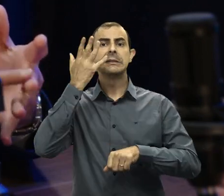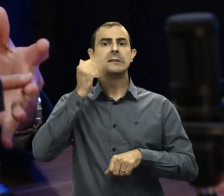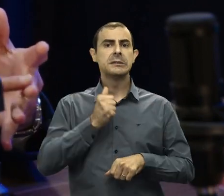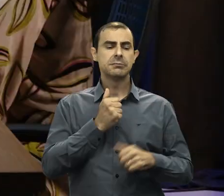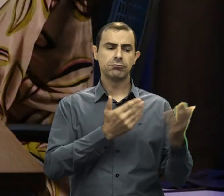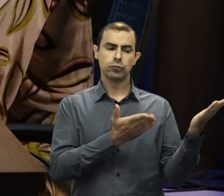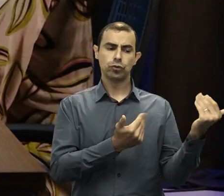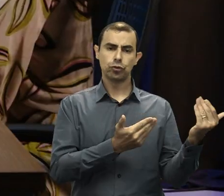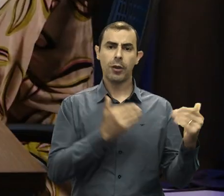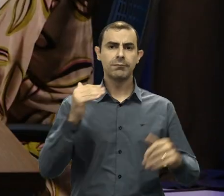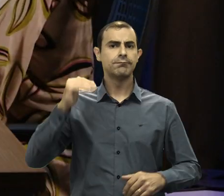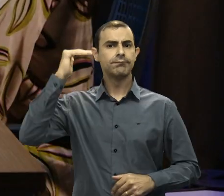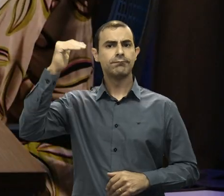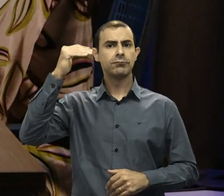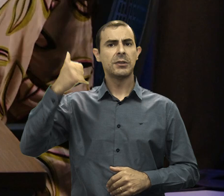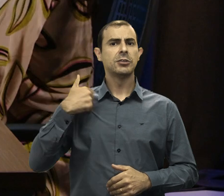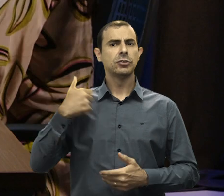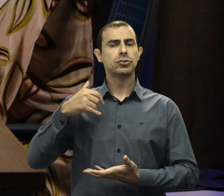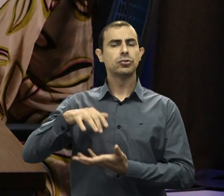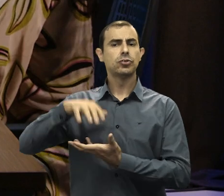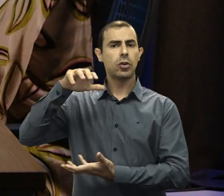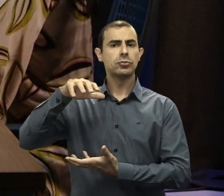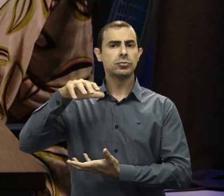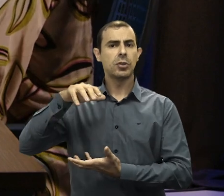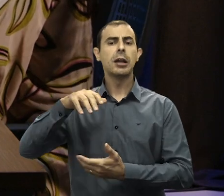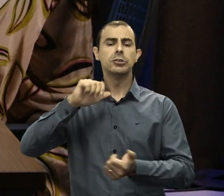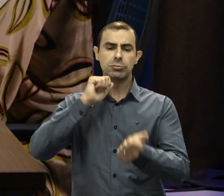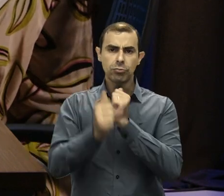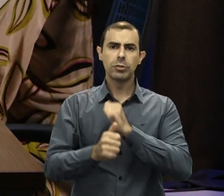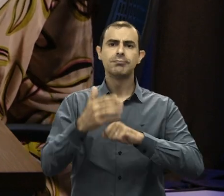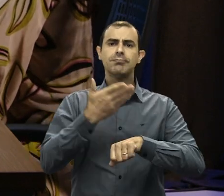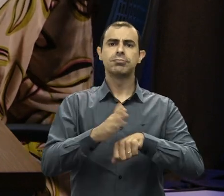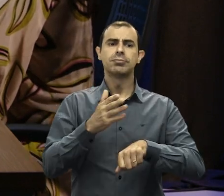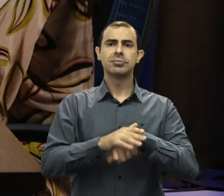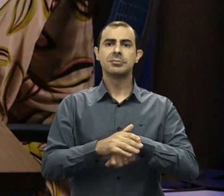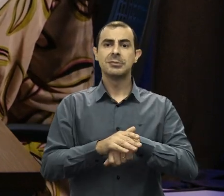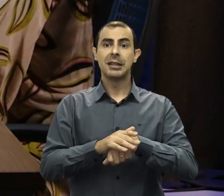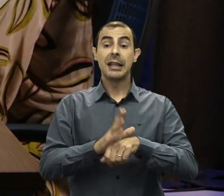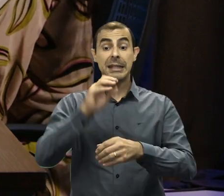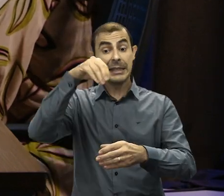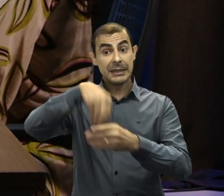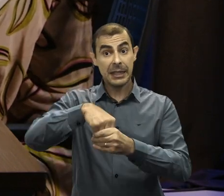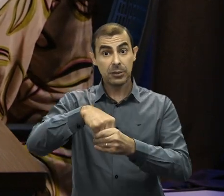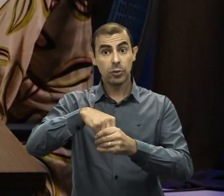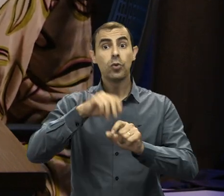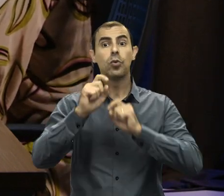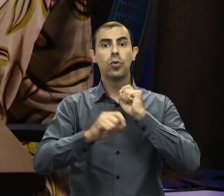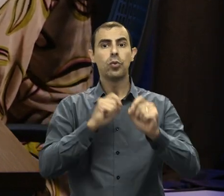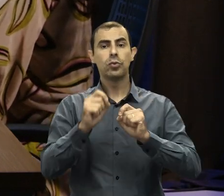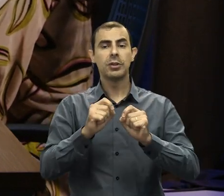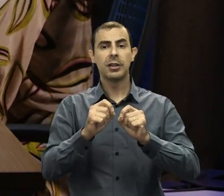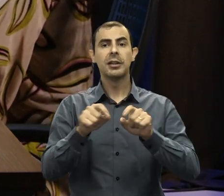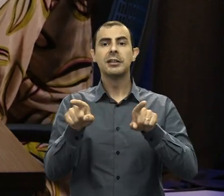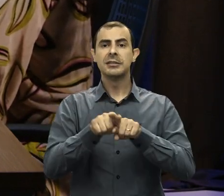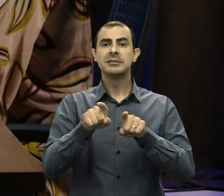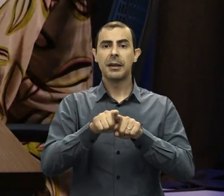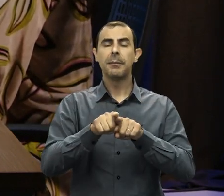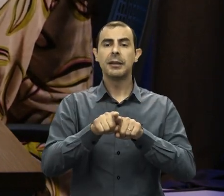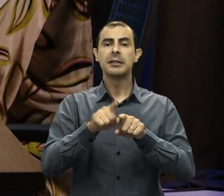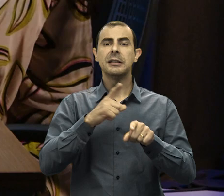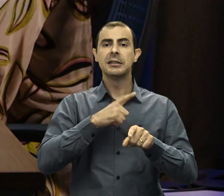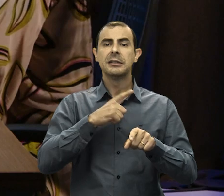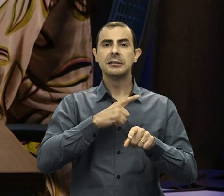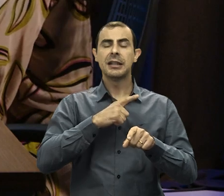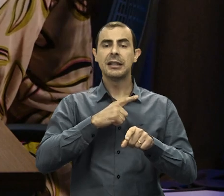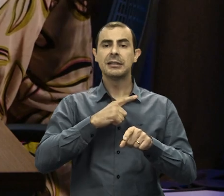adolescentes, jovens, adultos e idosos pratiquem esporte. E dentro disso, pessoas com o paradesporto também, que eu